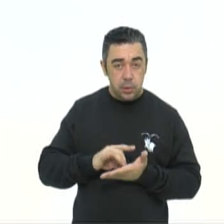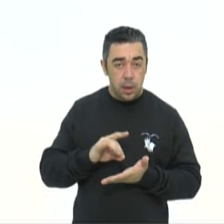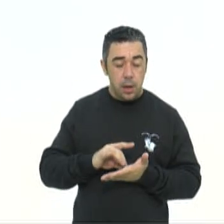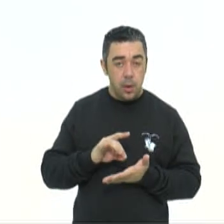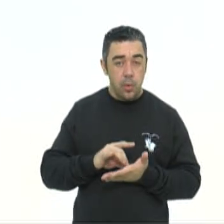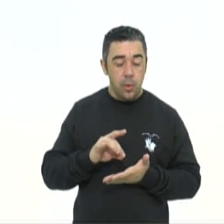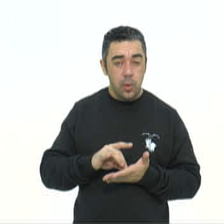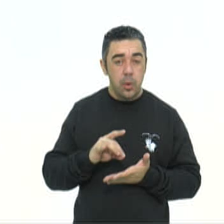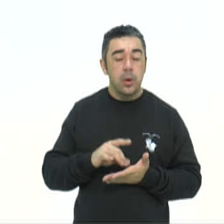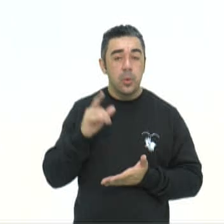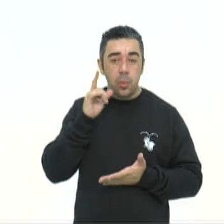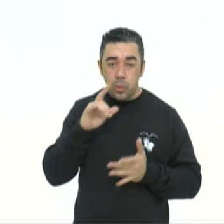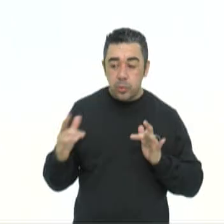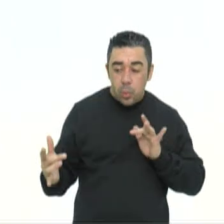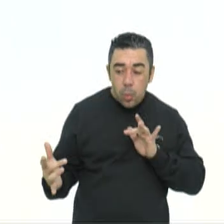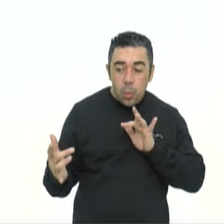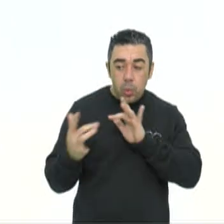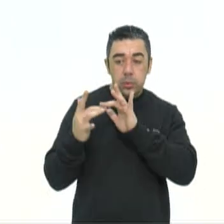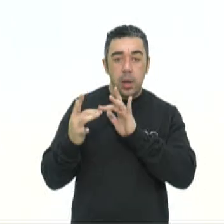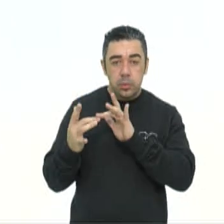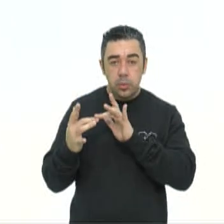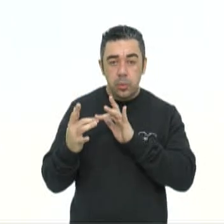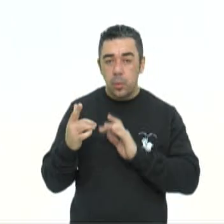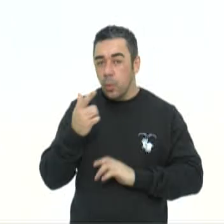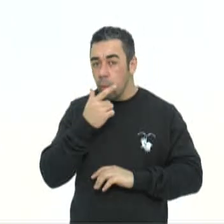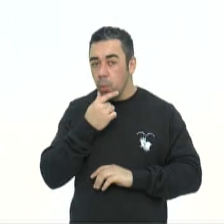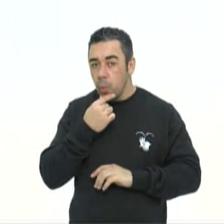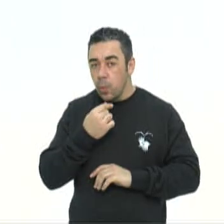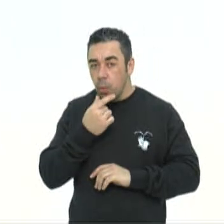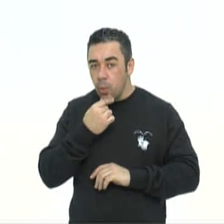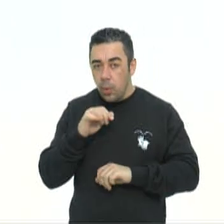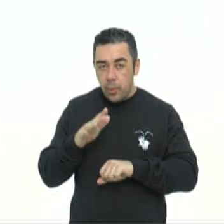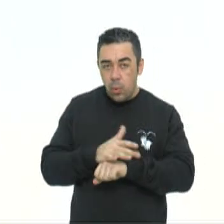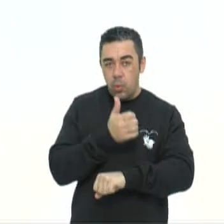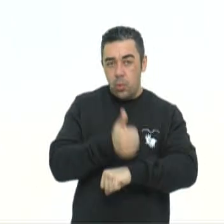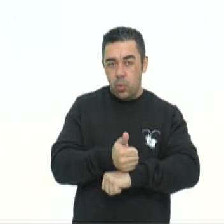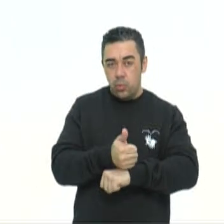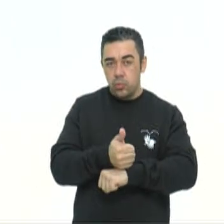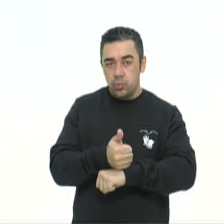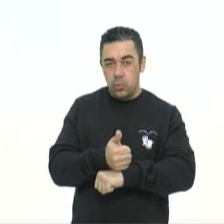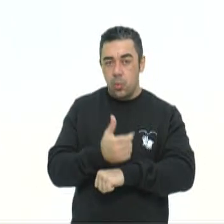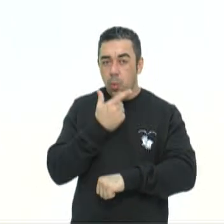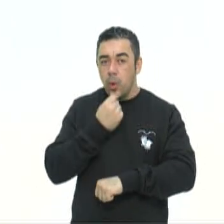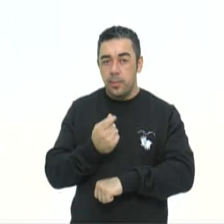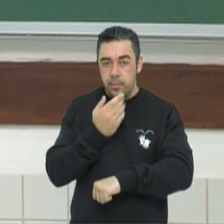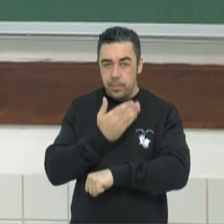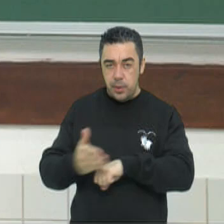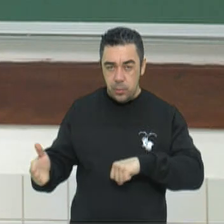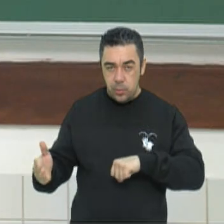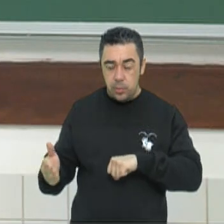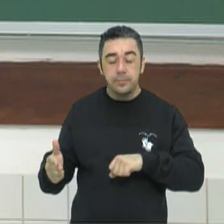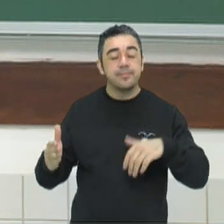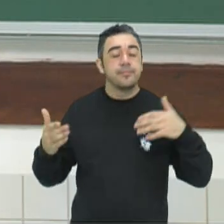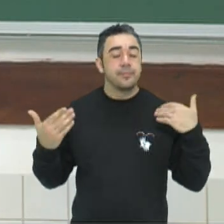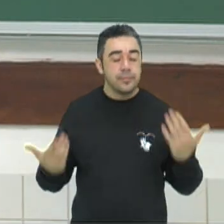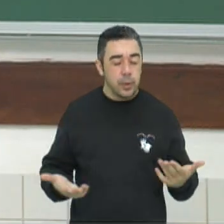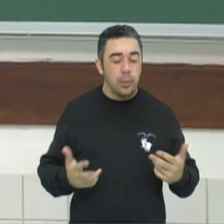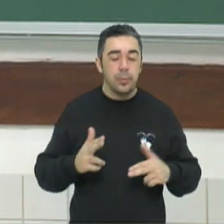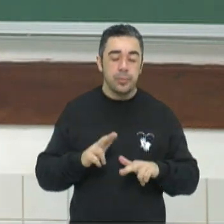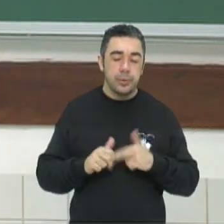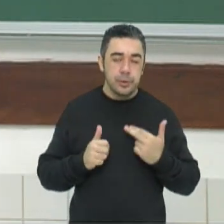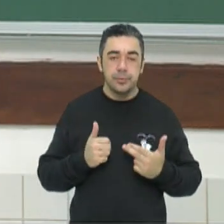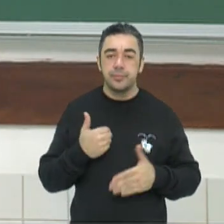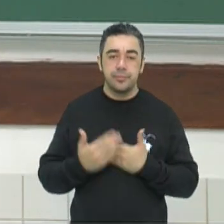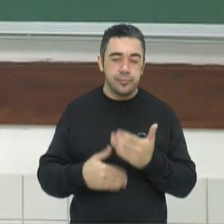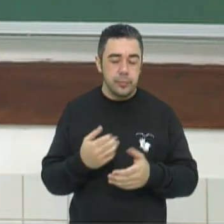contato com os homens brancos, com os conquistadores, com os colonizadores, tá? E por isso, por muito tempo,